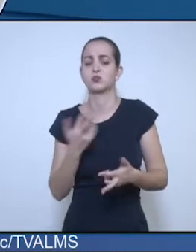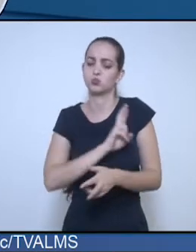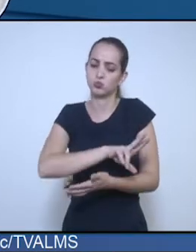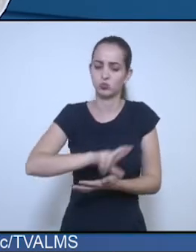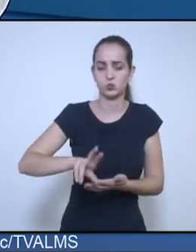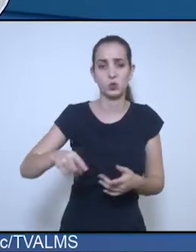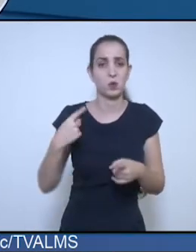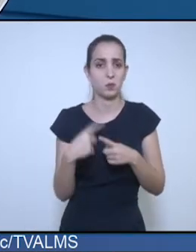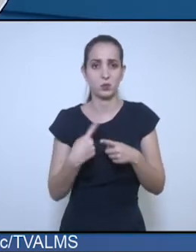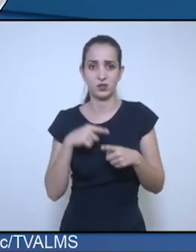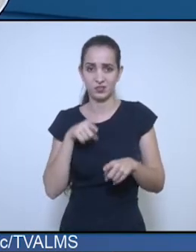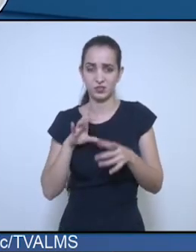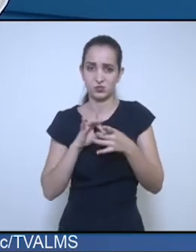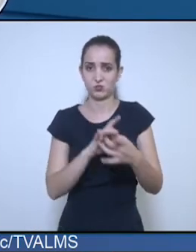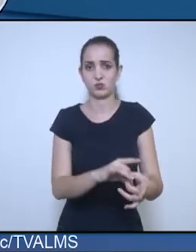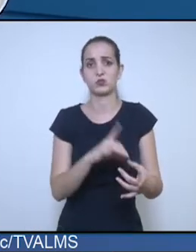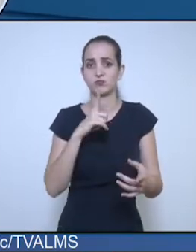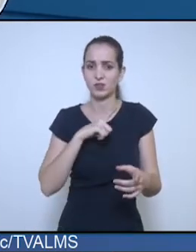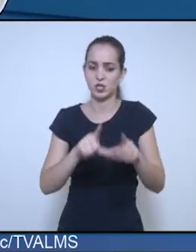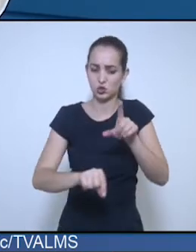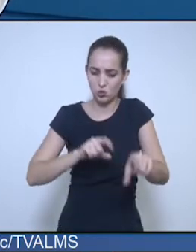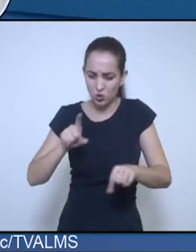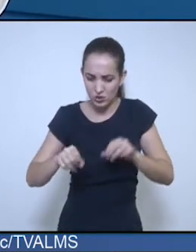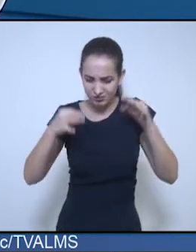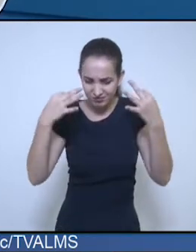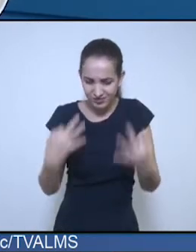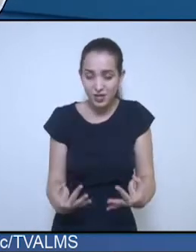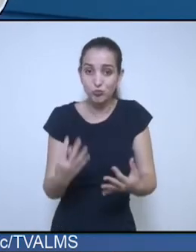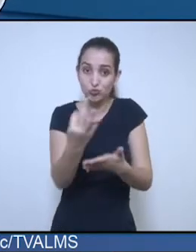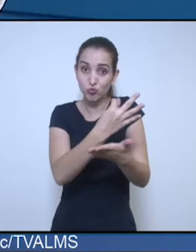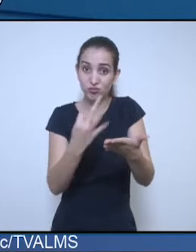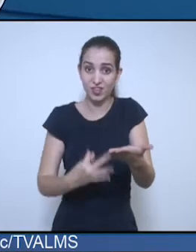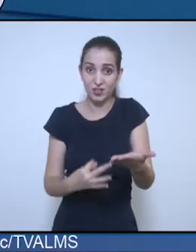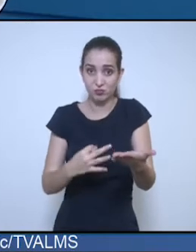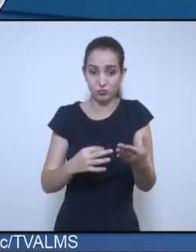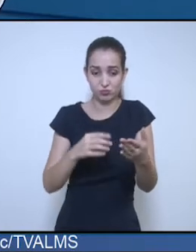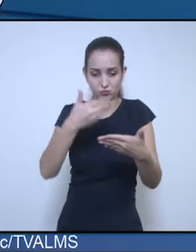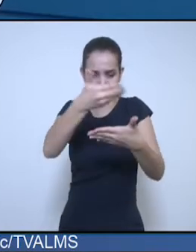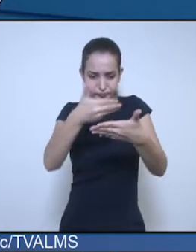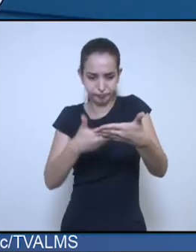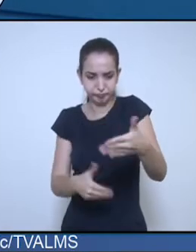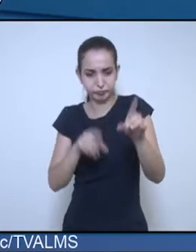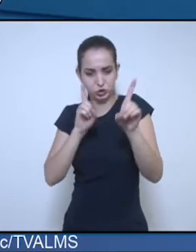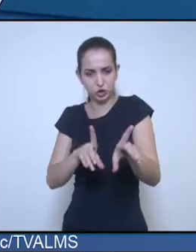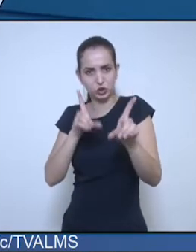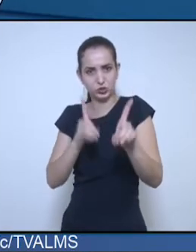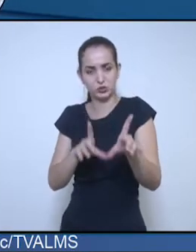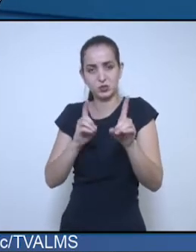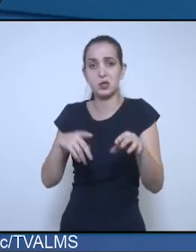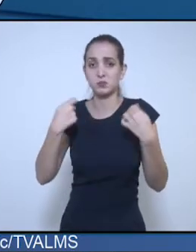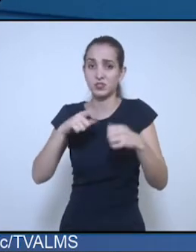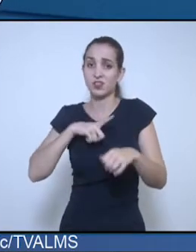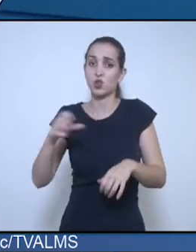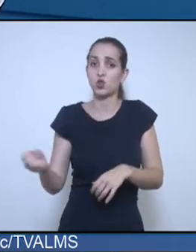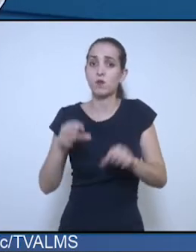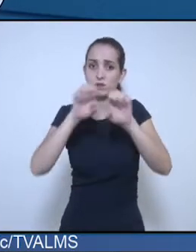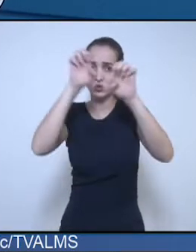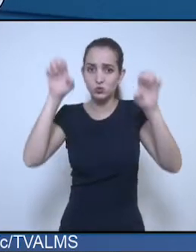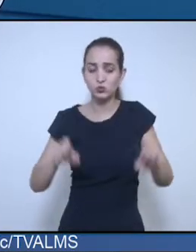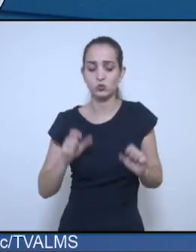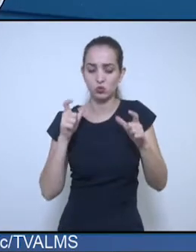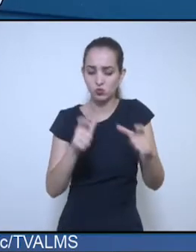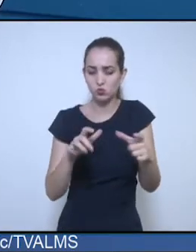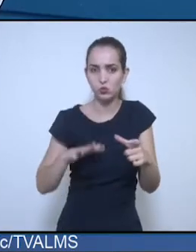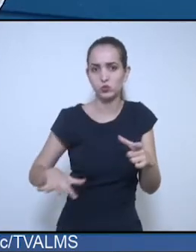outros. Desta forma, a seleção rigorosa dos textos didáticos trabalhados e reestruturação do ambiente escolar e o pleno